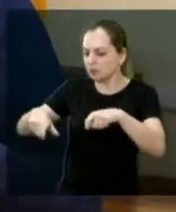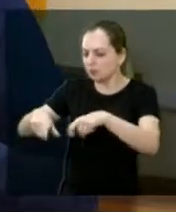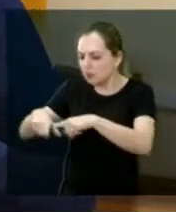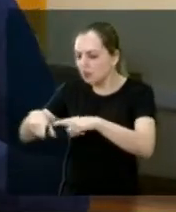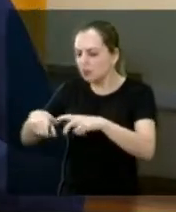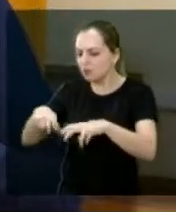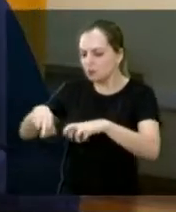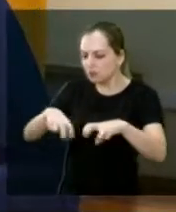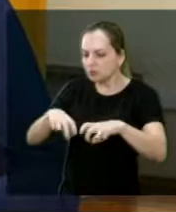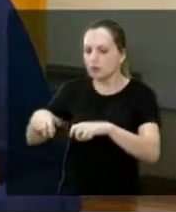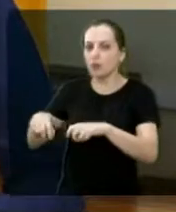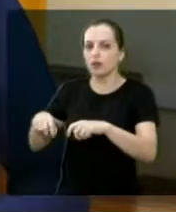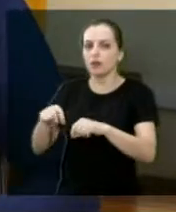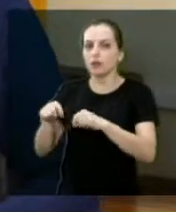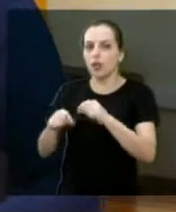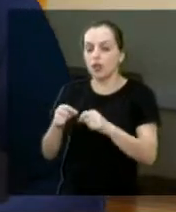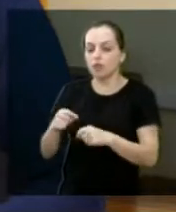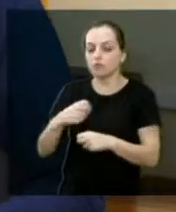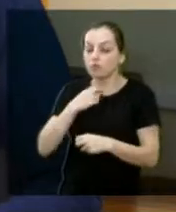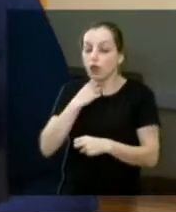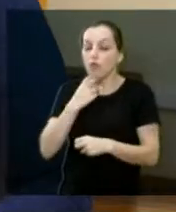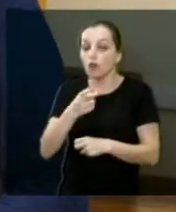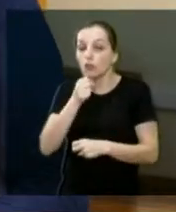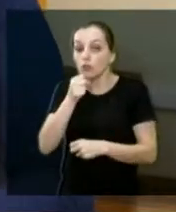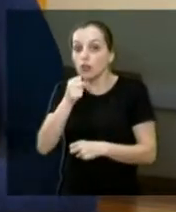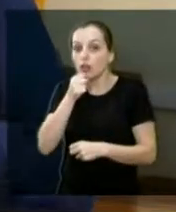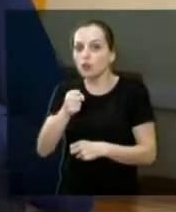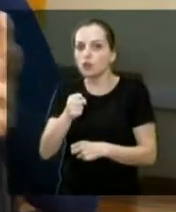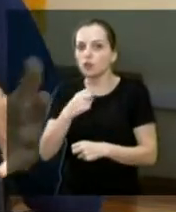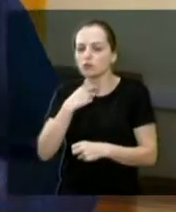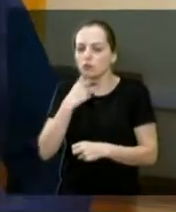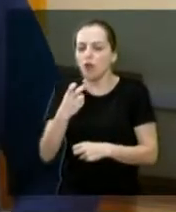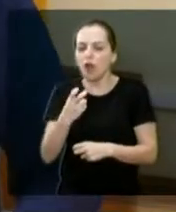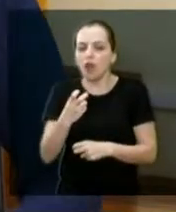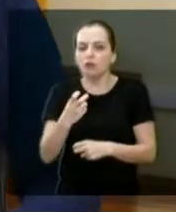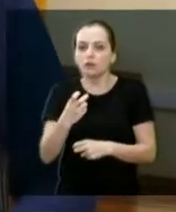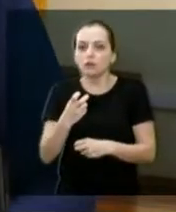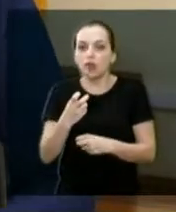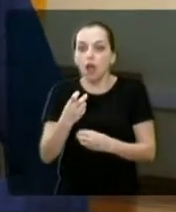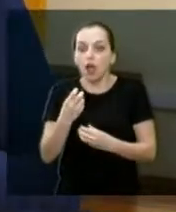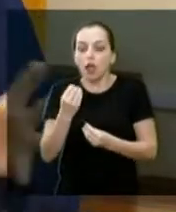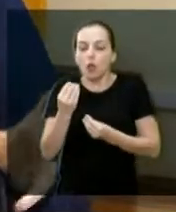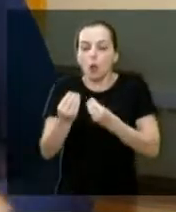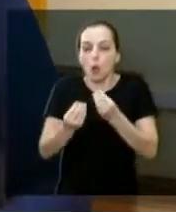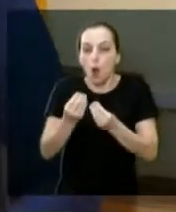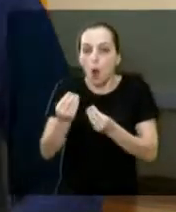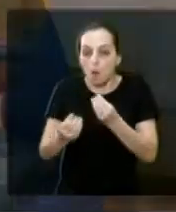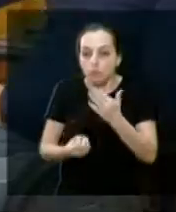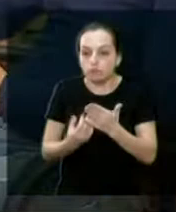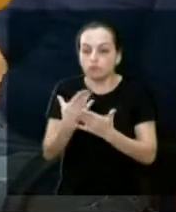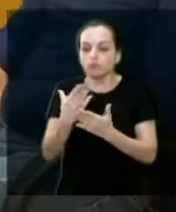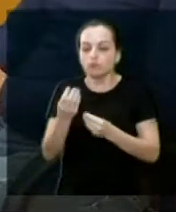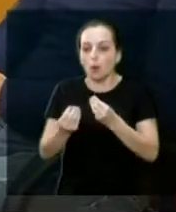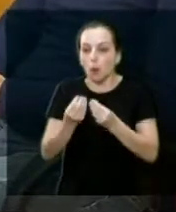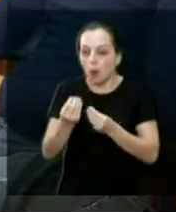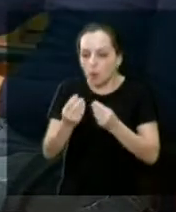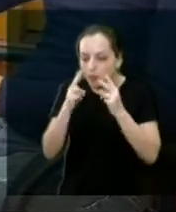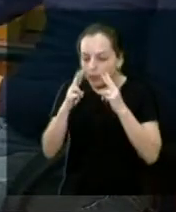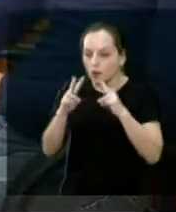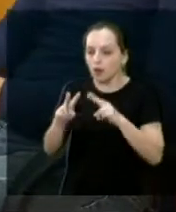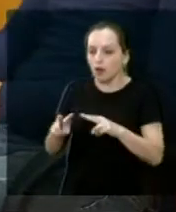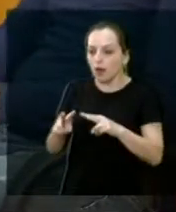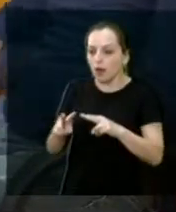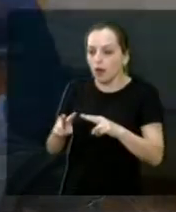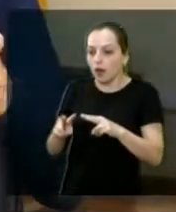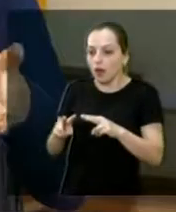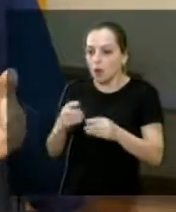Antônio Carlos Araújo, com aquela vozeirão dele, falou assim, impressionante o que aconteceu, mas ninguém melhor para narrar isso do que o nosso companheiro Antônio